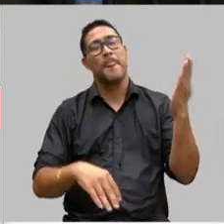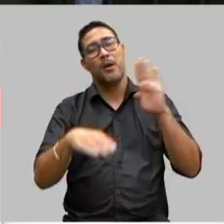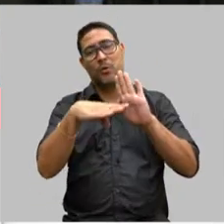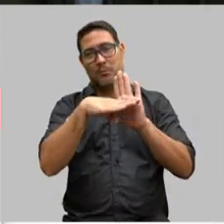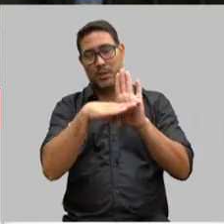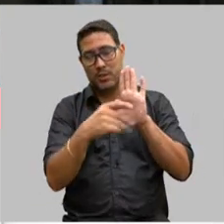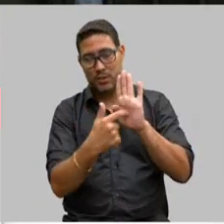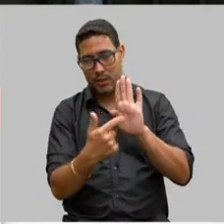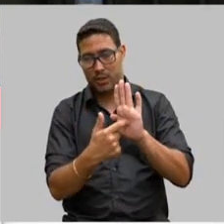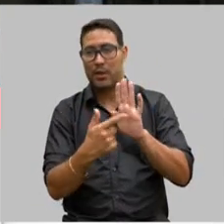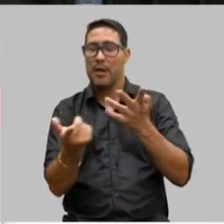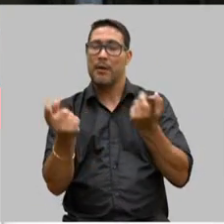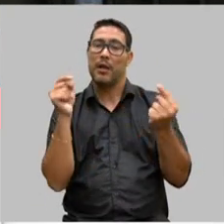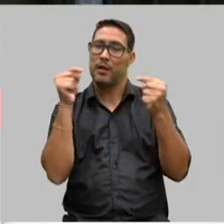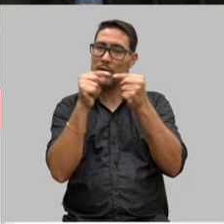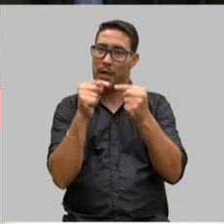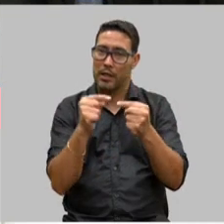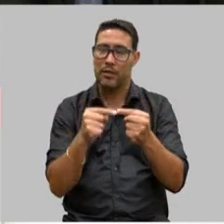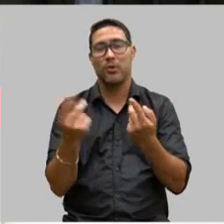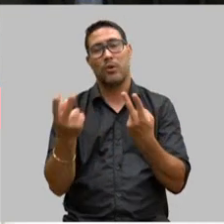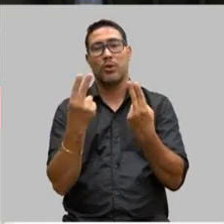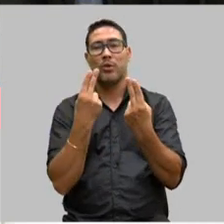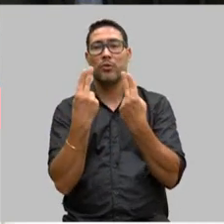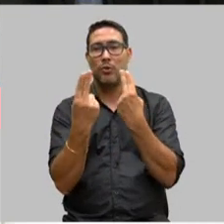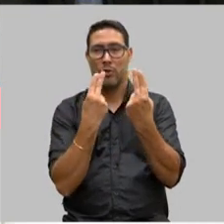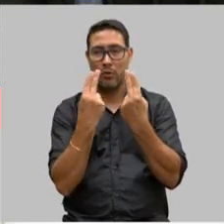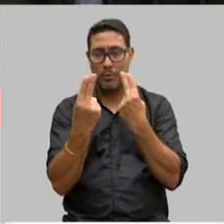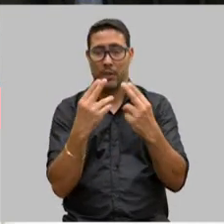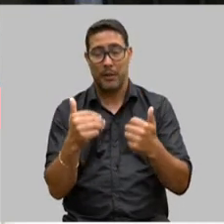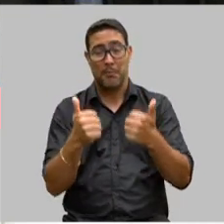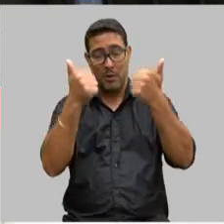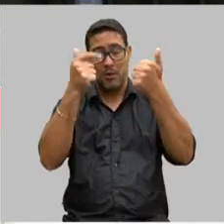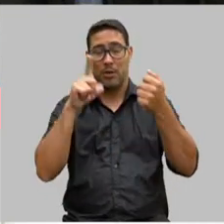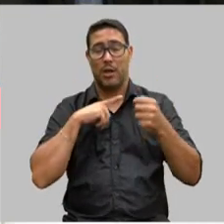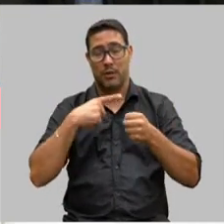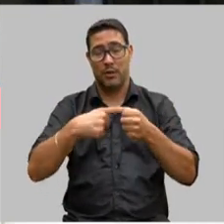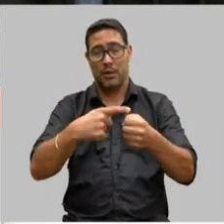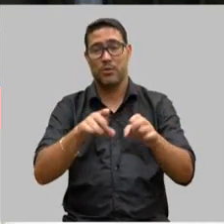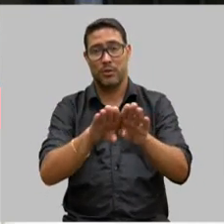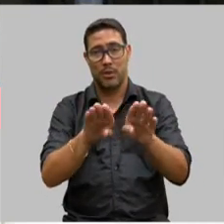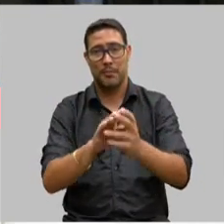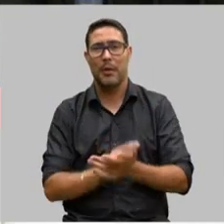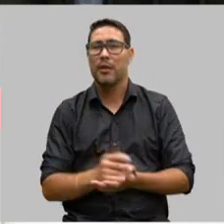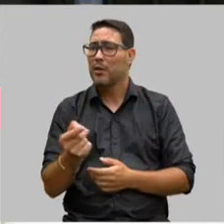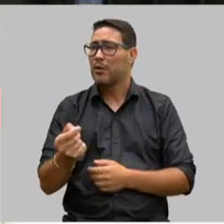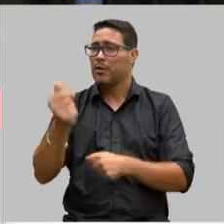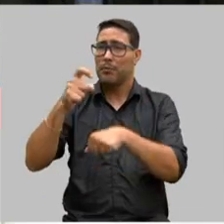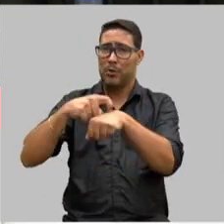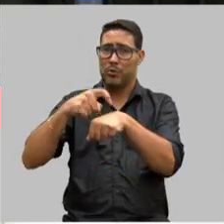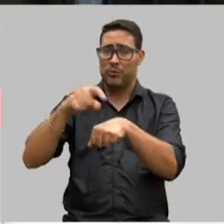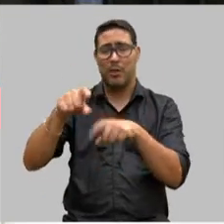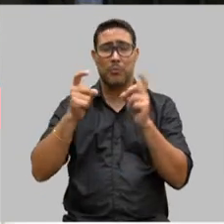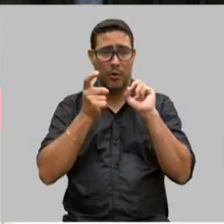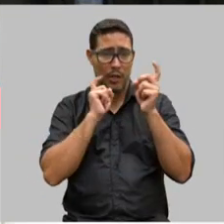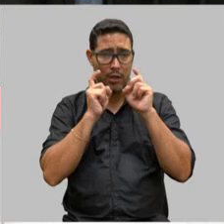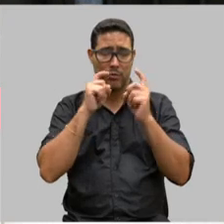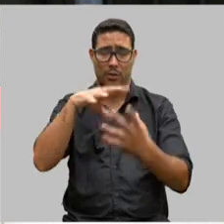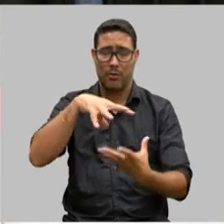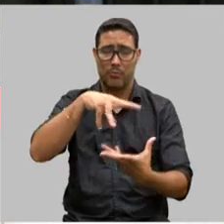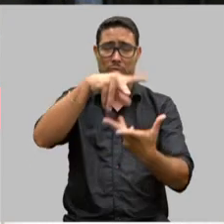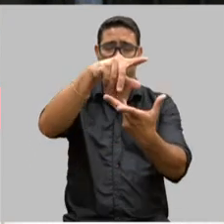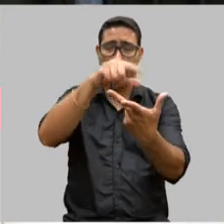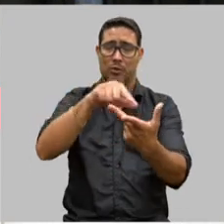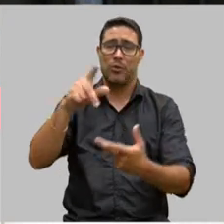urbanas, né, que temos que melhorar a cidade. Teve até há pouco tempo uma reunião mundial no PNUMA